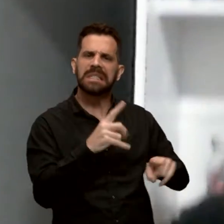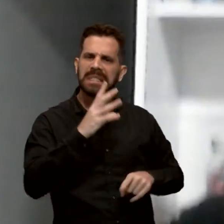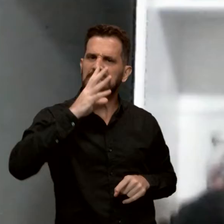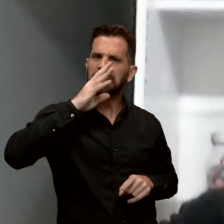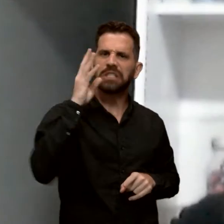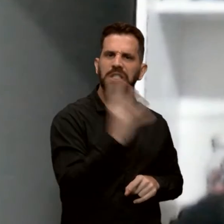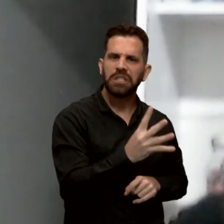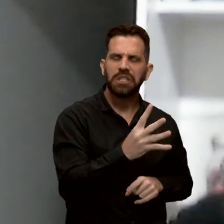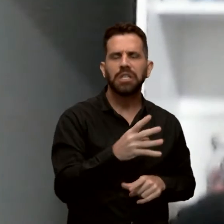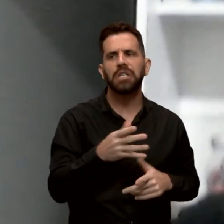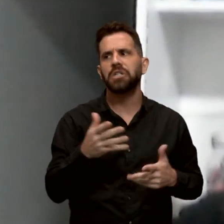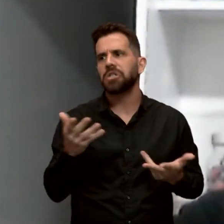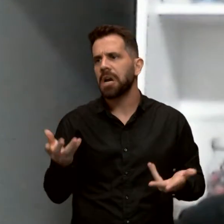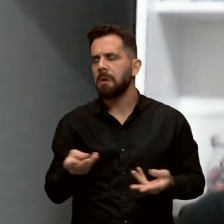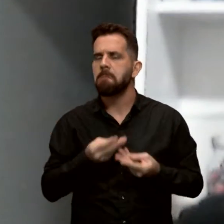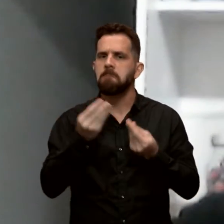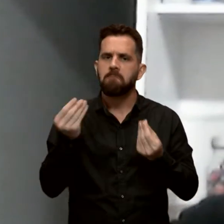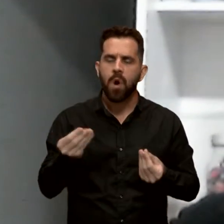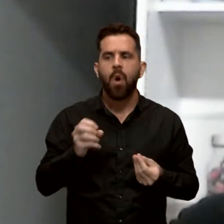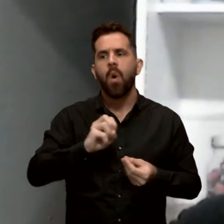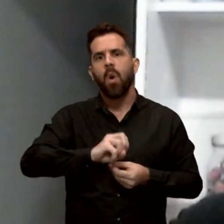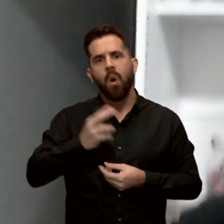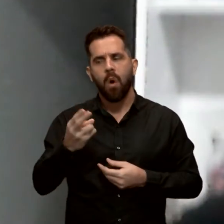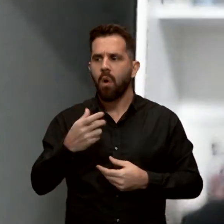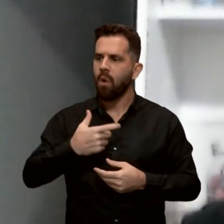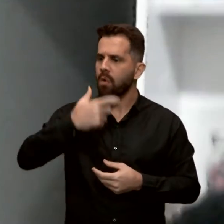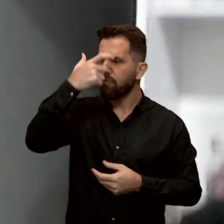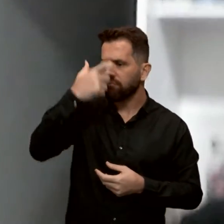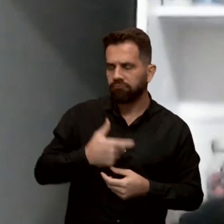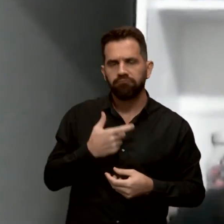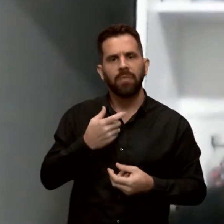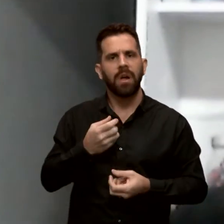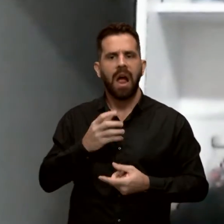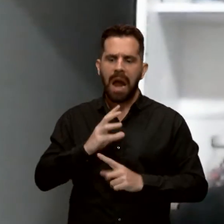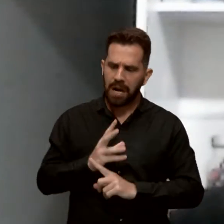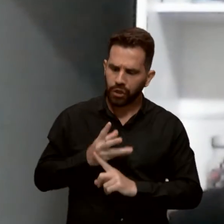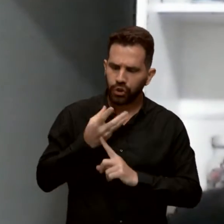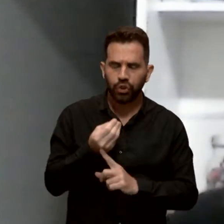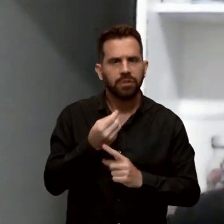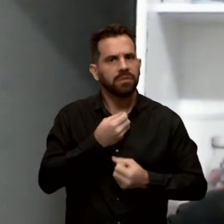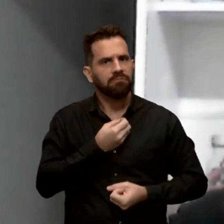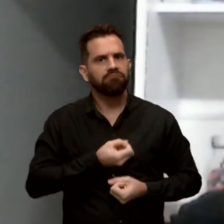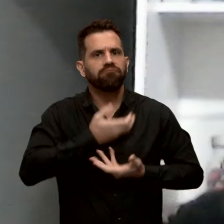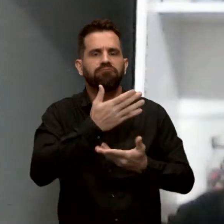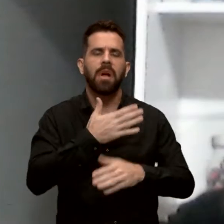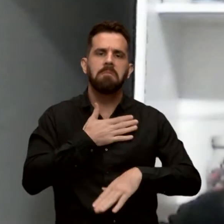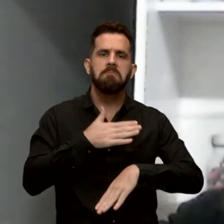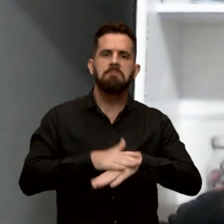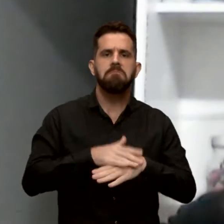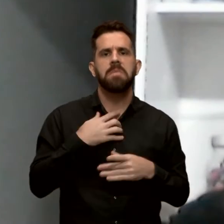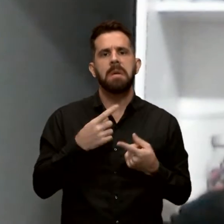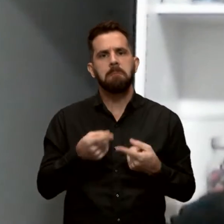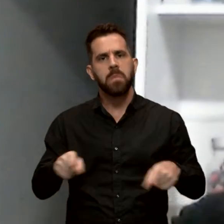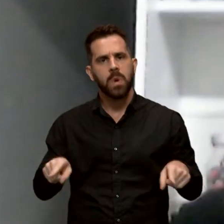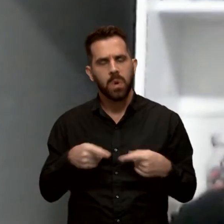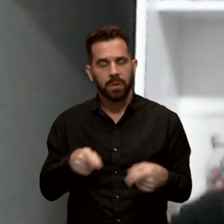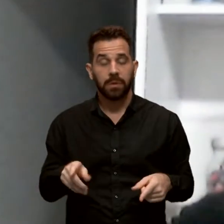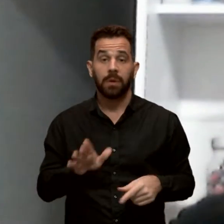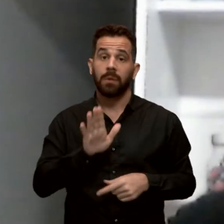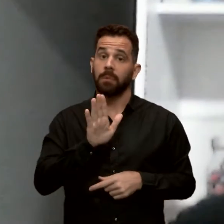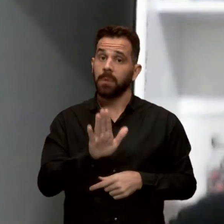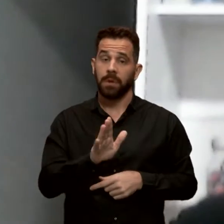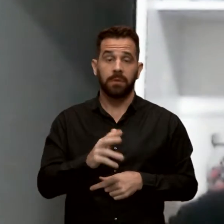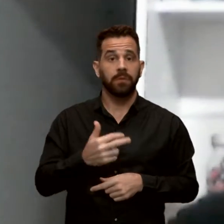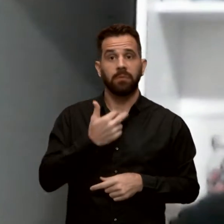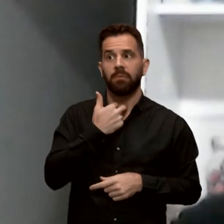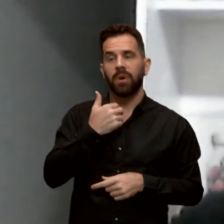forma de veiculação e propagação desses artistas, né, e de suas músicas. Então, a gente não pode negar a pertinência do movimento